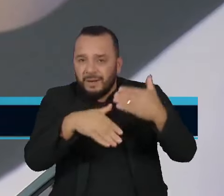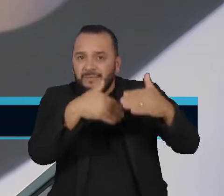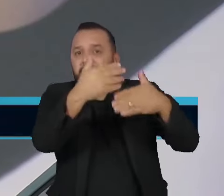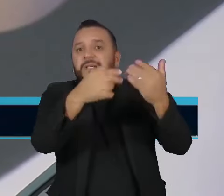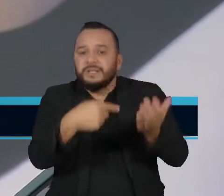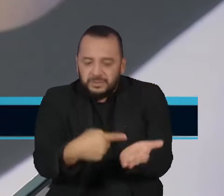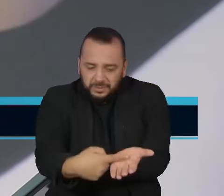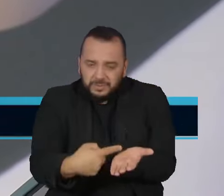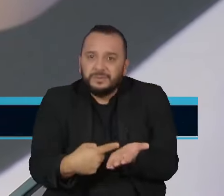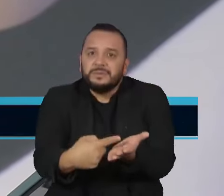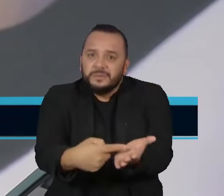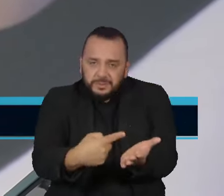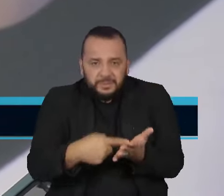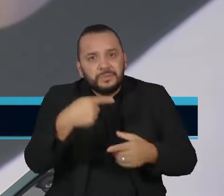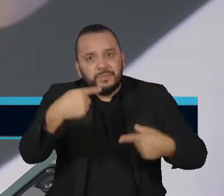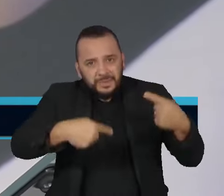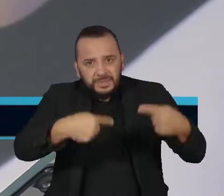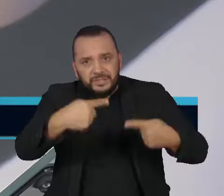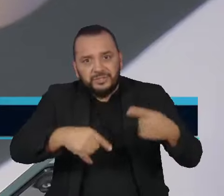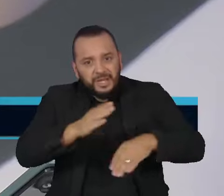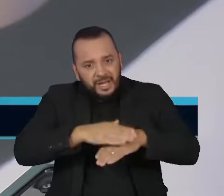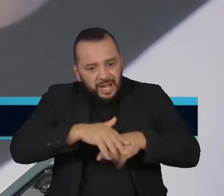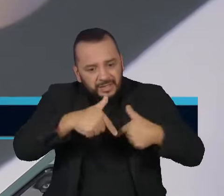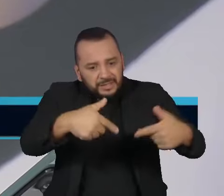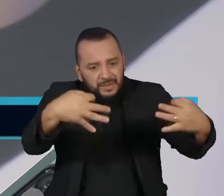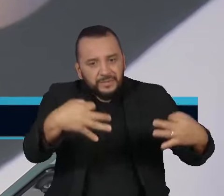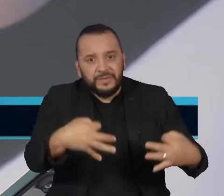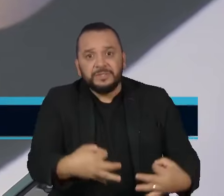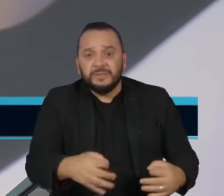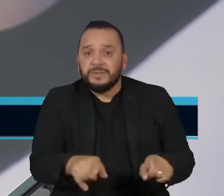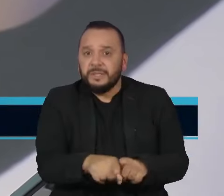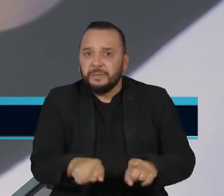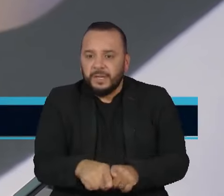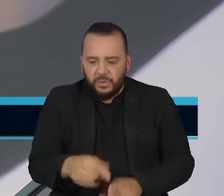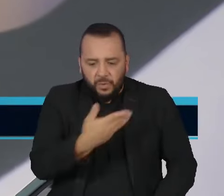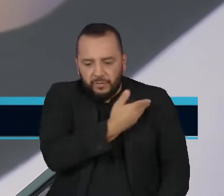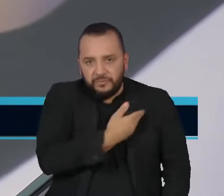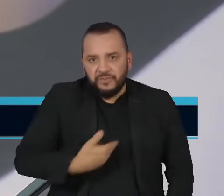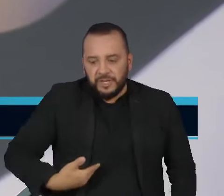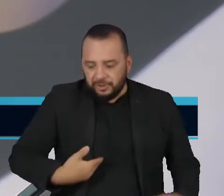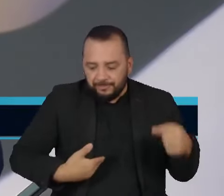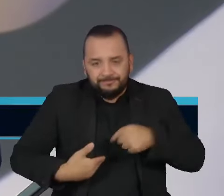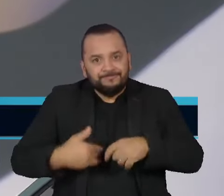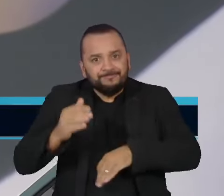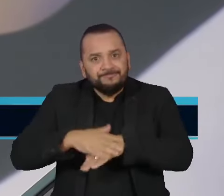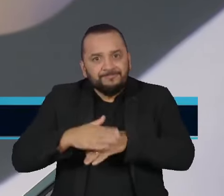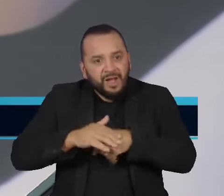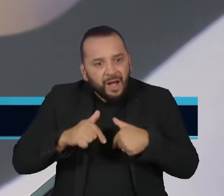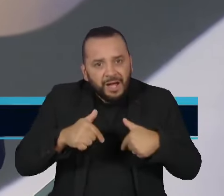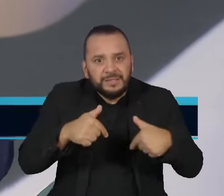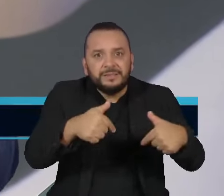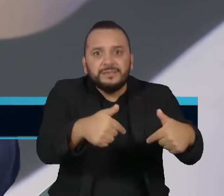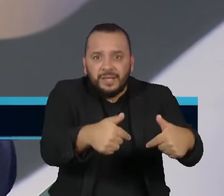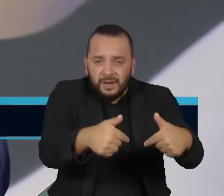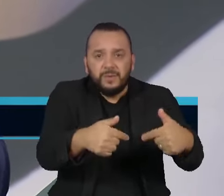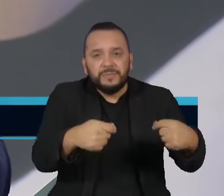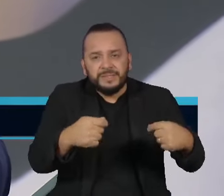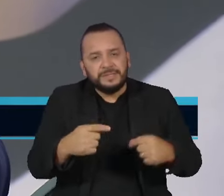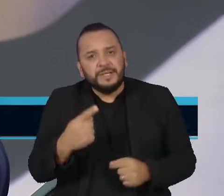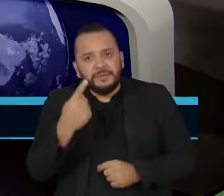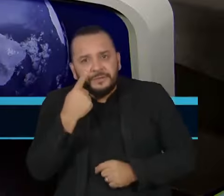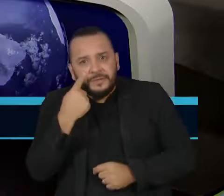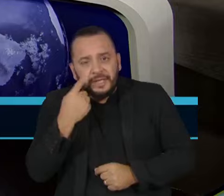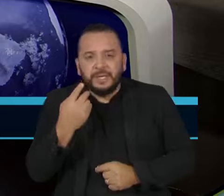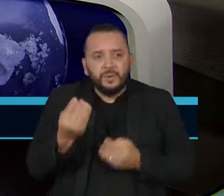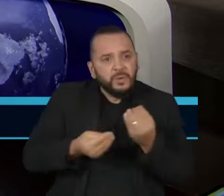de medidas efetivas e também do ponto de vista políticas públicas você precisa analisar os dados fazer uma análise de custo e benefício de